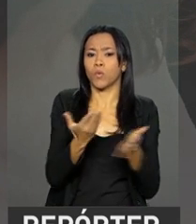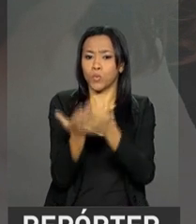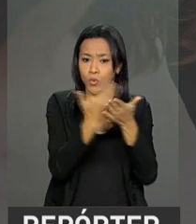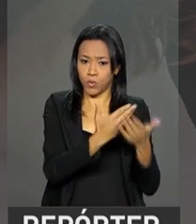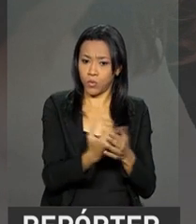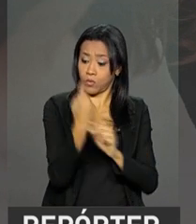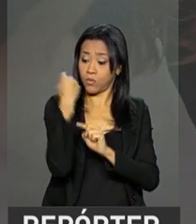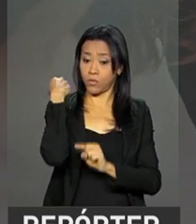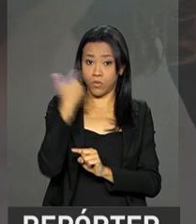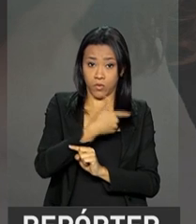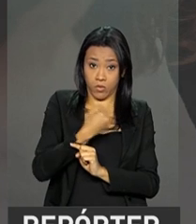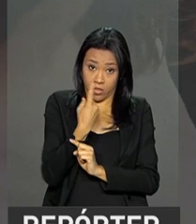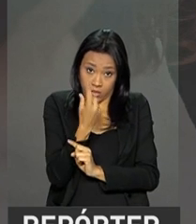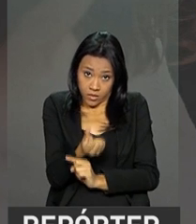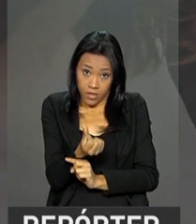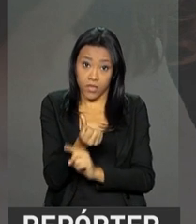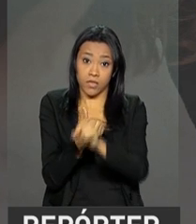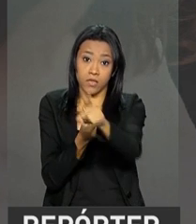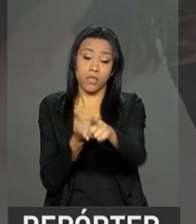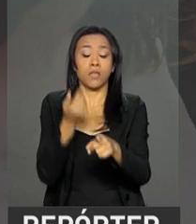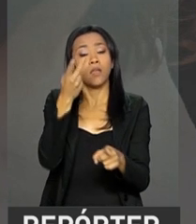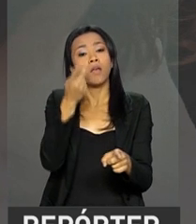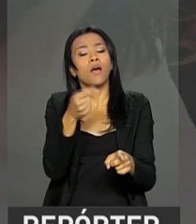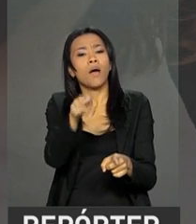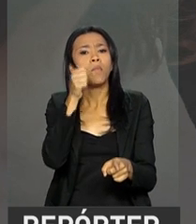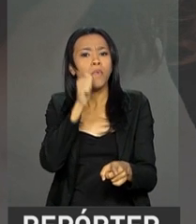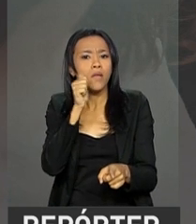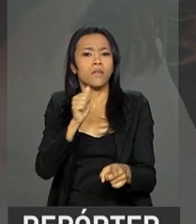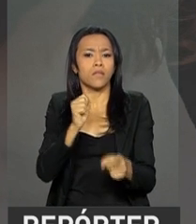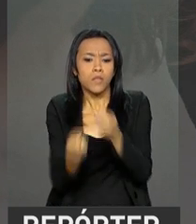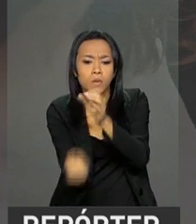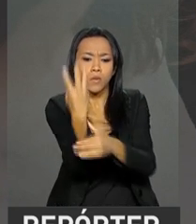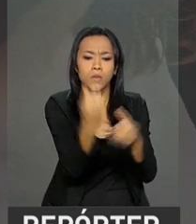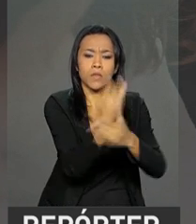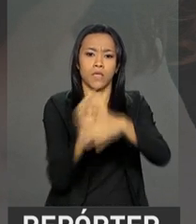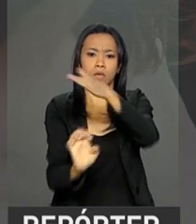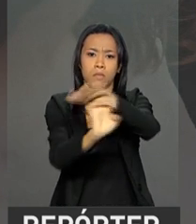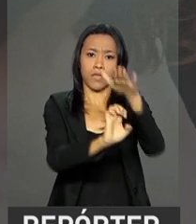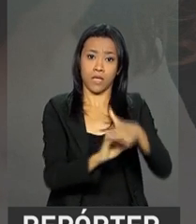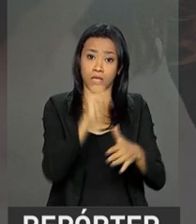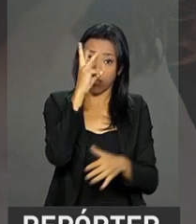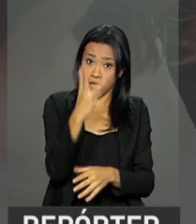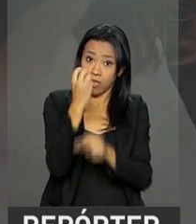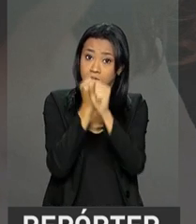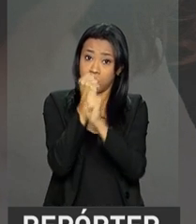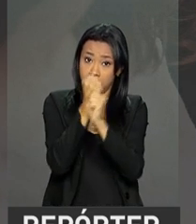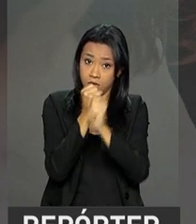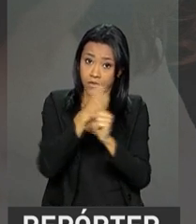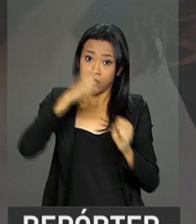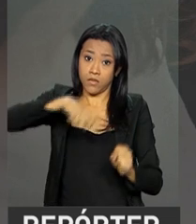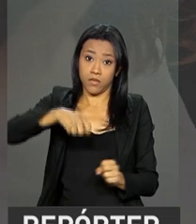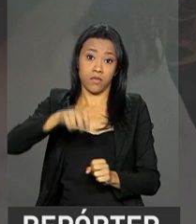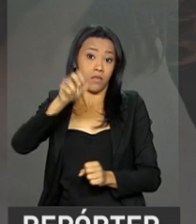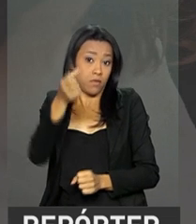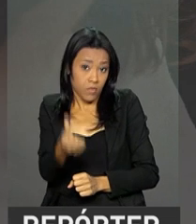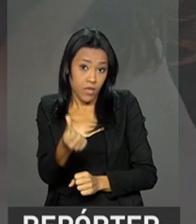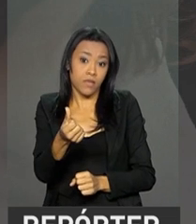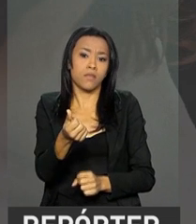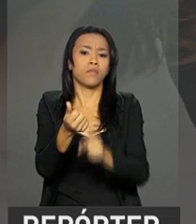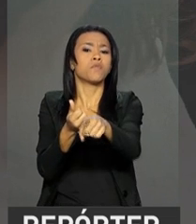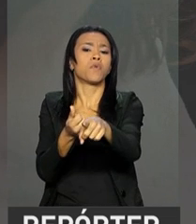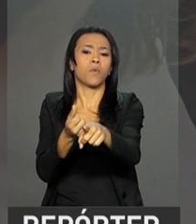2016 a taxa de empreendedorismo entre os que têm um negócio com até 3 anos e meio de existência ficou em mais de